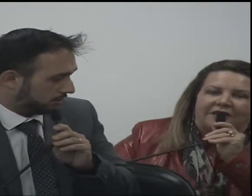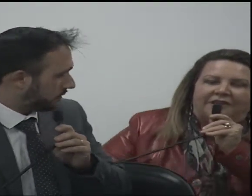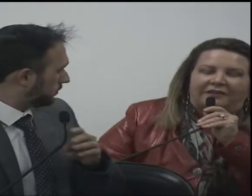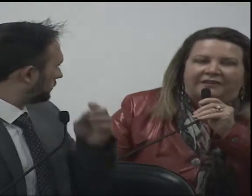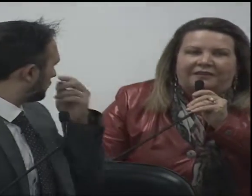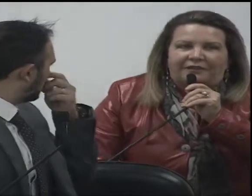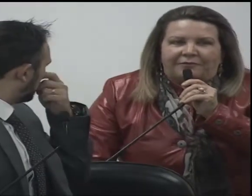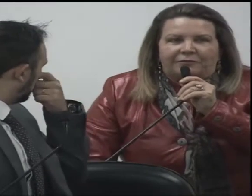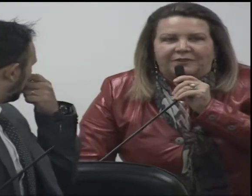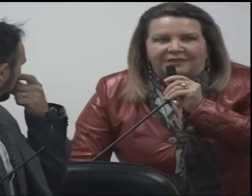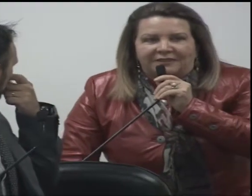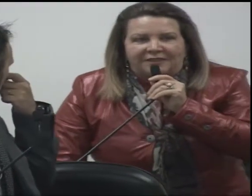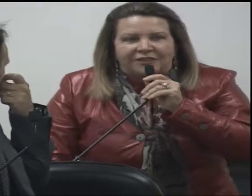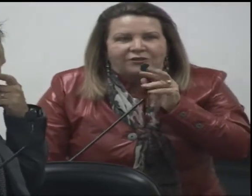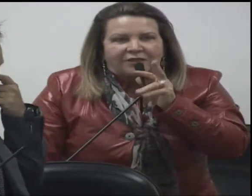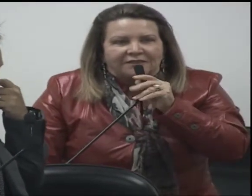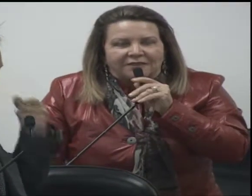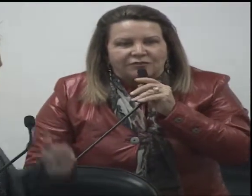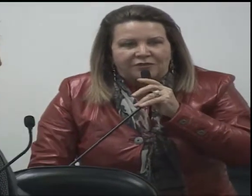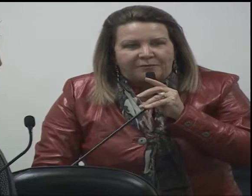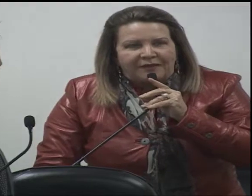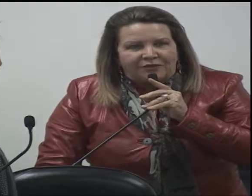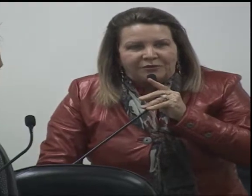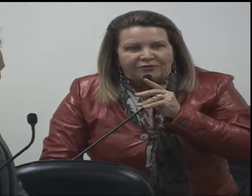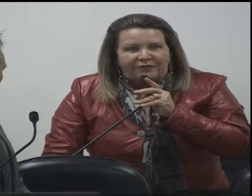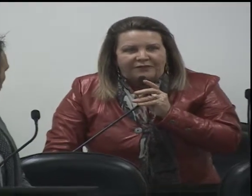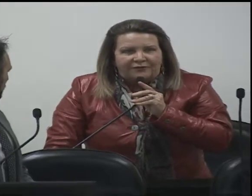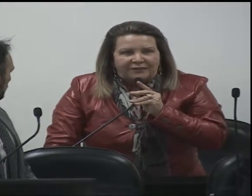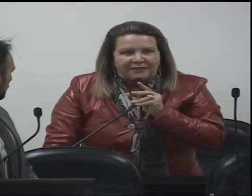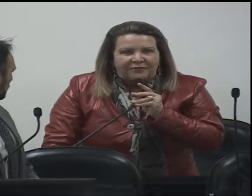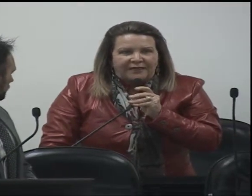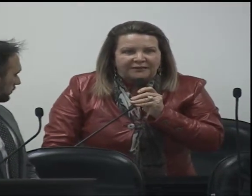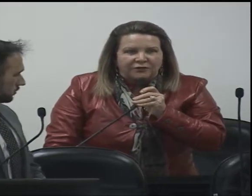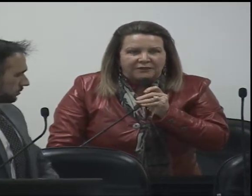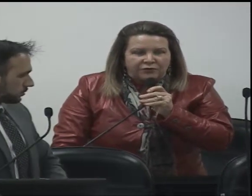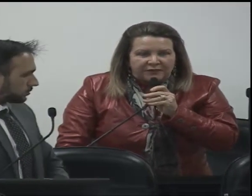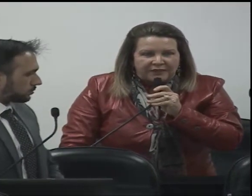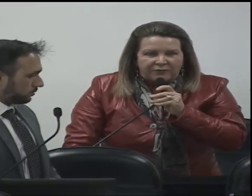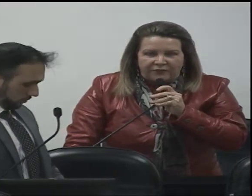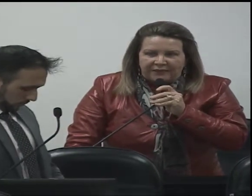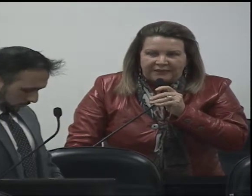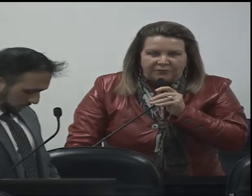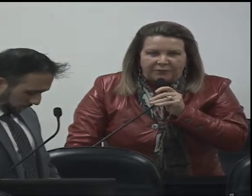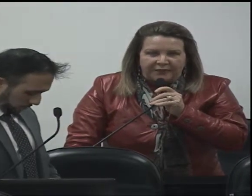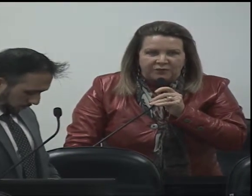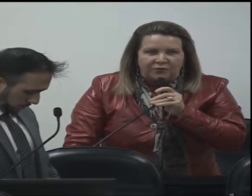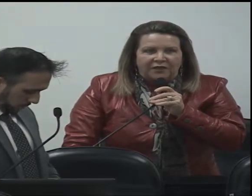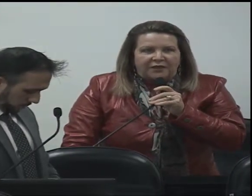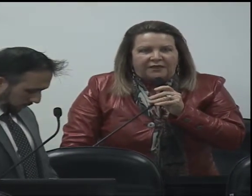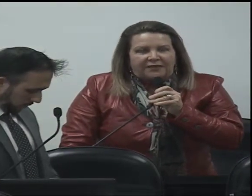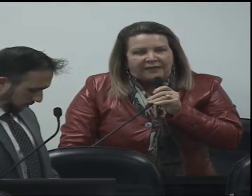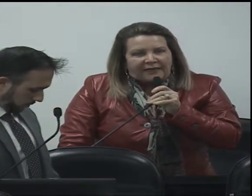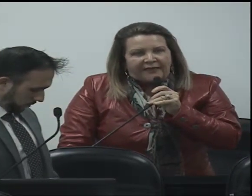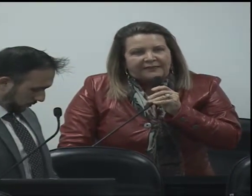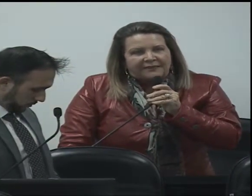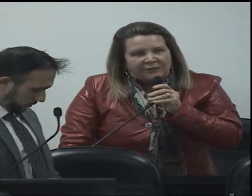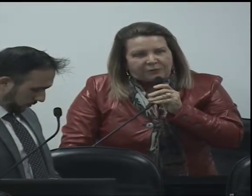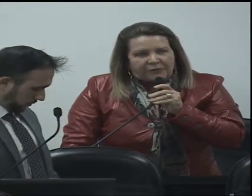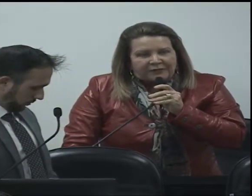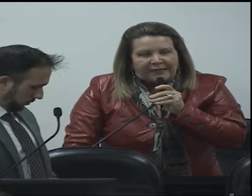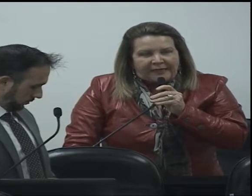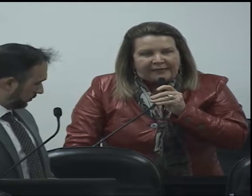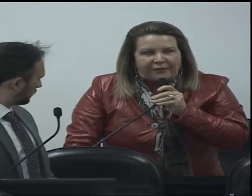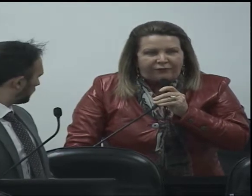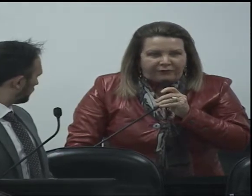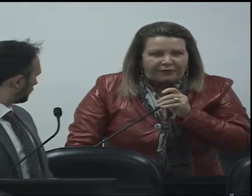é muito interessante a colocação do trabalho começou falando da fundação casa inclusive gostaria de aproveitar esse momento que lá eles têm uma